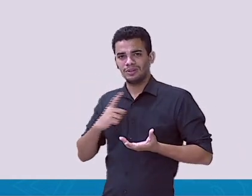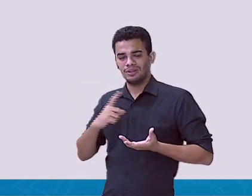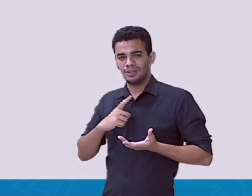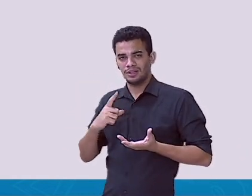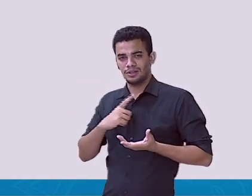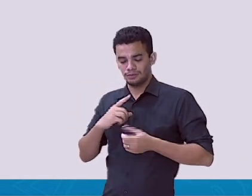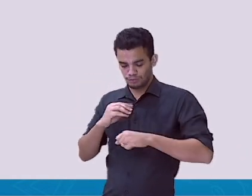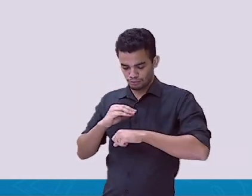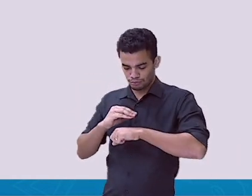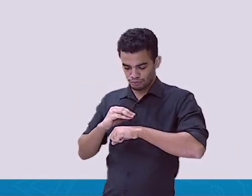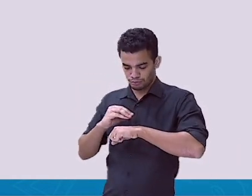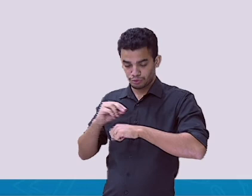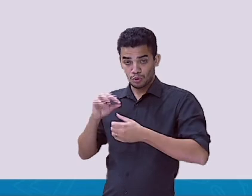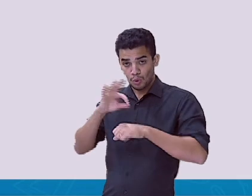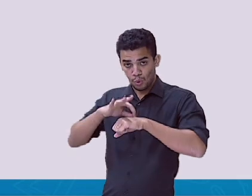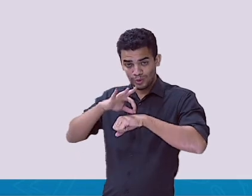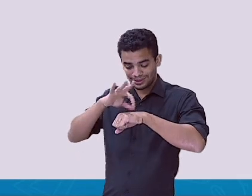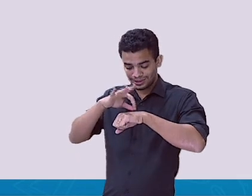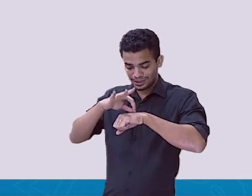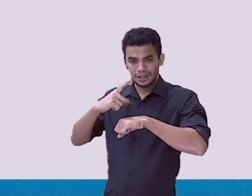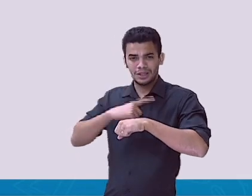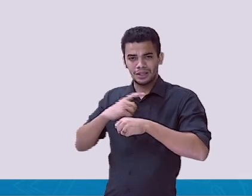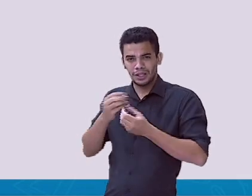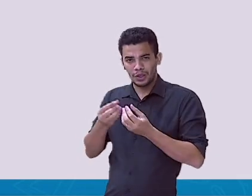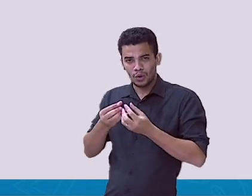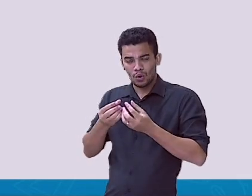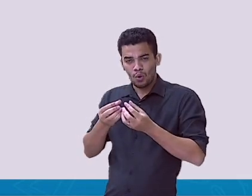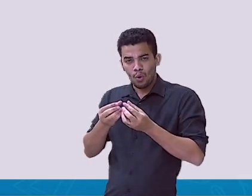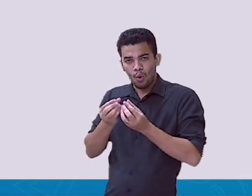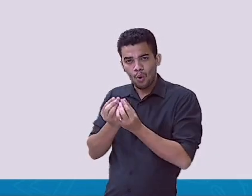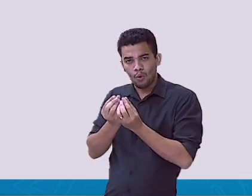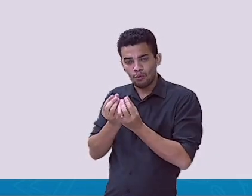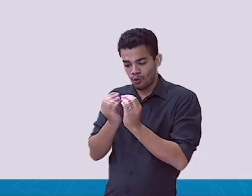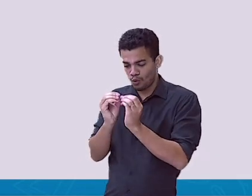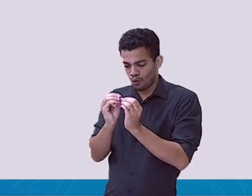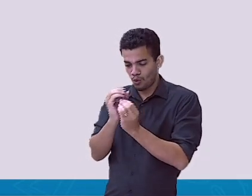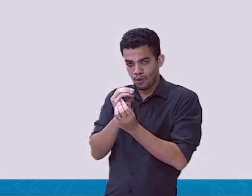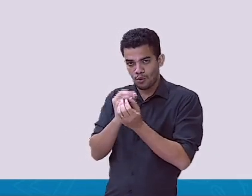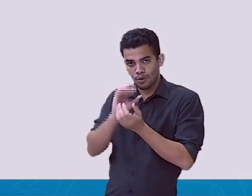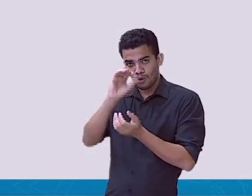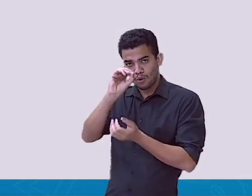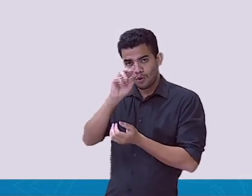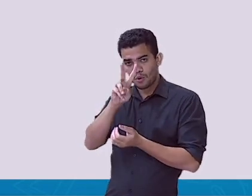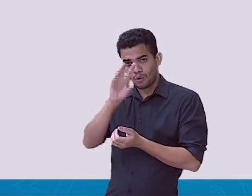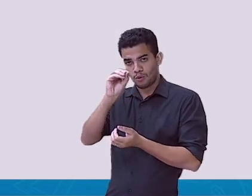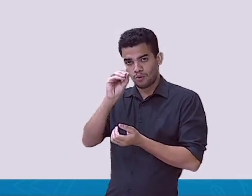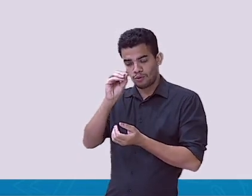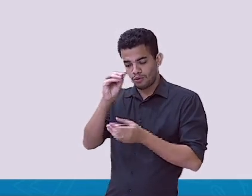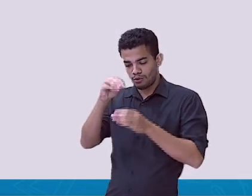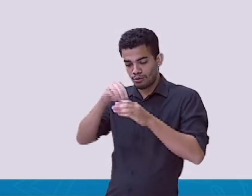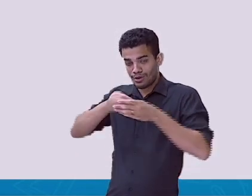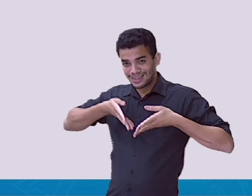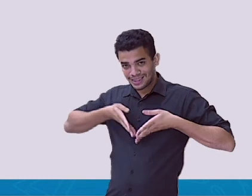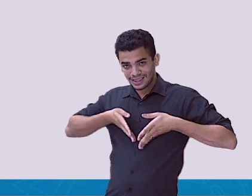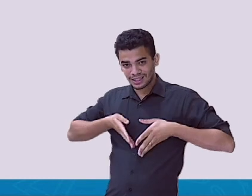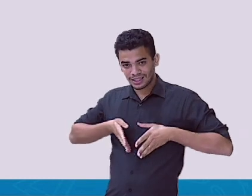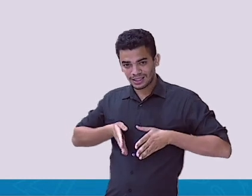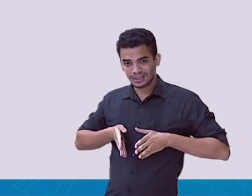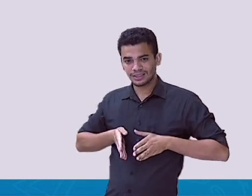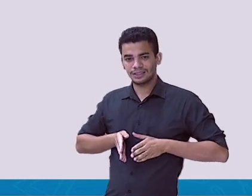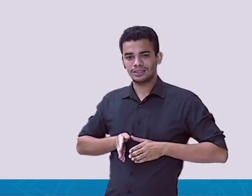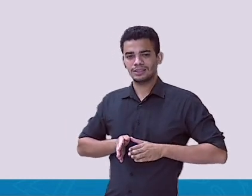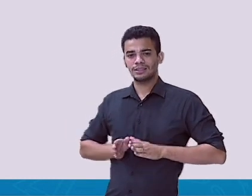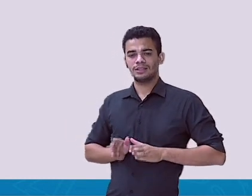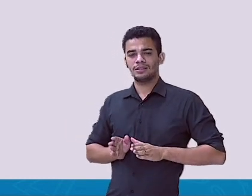de pupa, que também é chamado de crisálida. Lá dentro do casulo, quando ficam